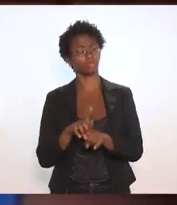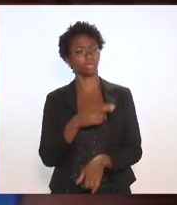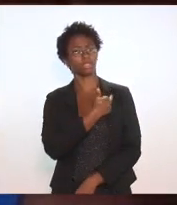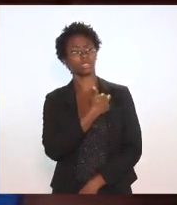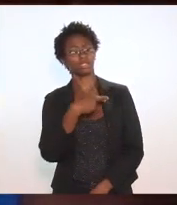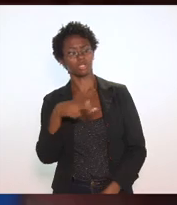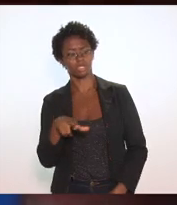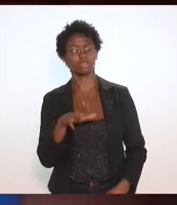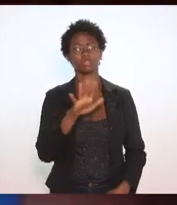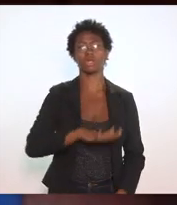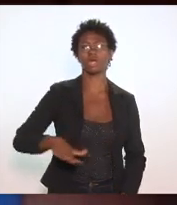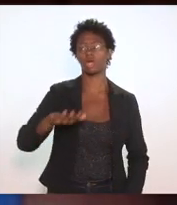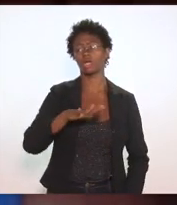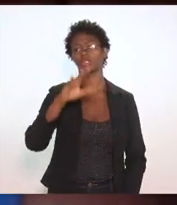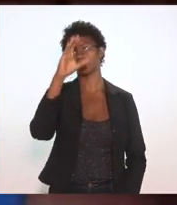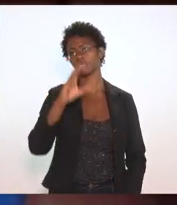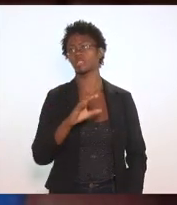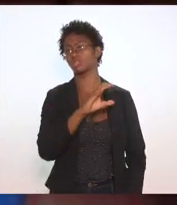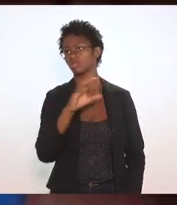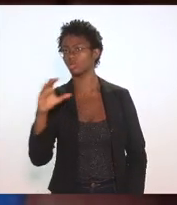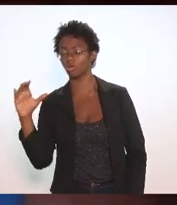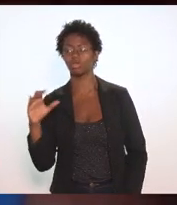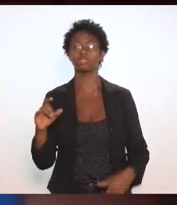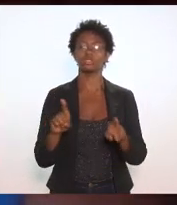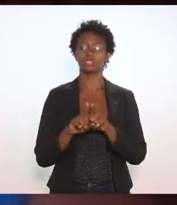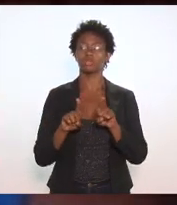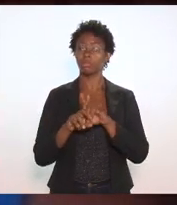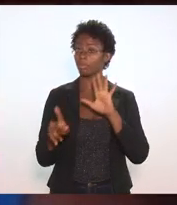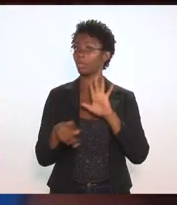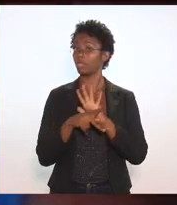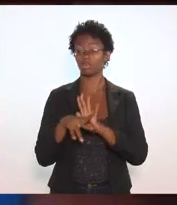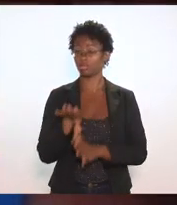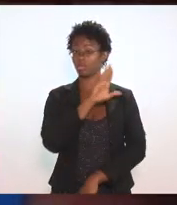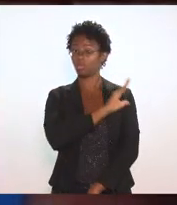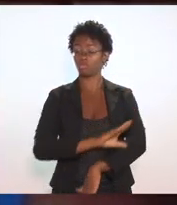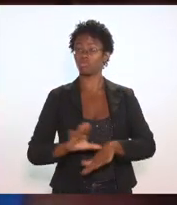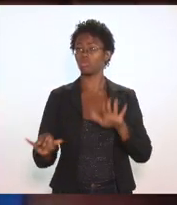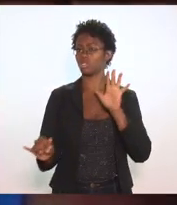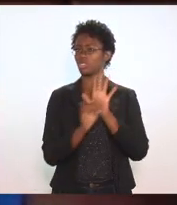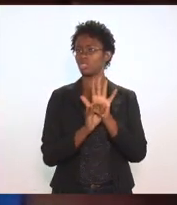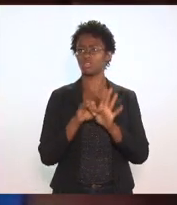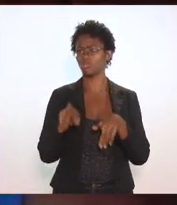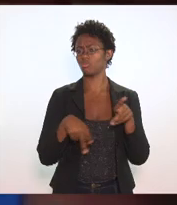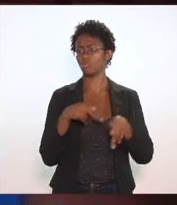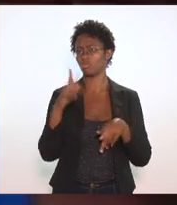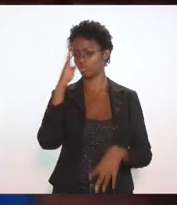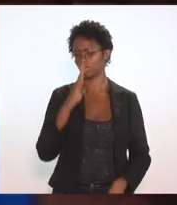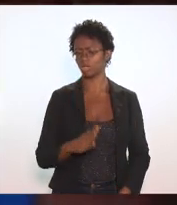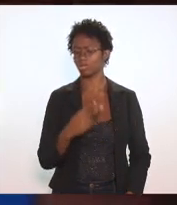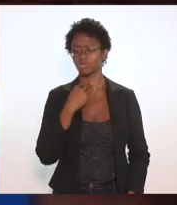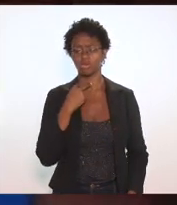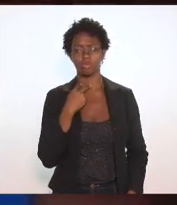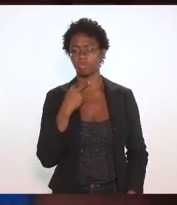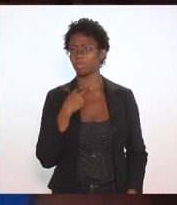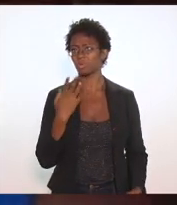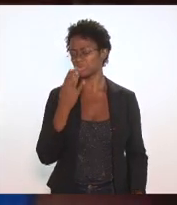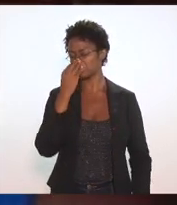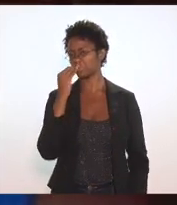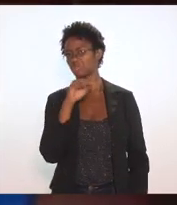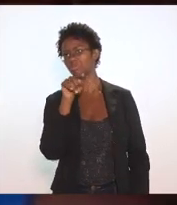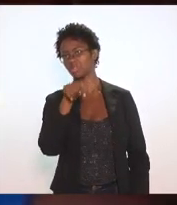campos católicos, e que é parte da cultura e da identidade do povo brasileiro. Eu não poderia ser omissa